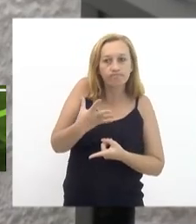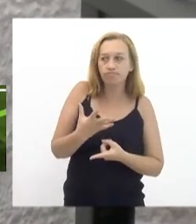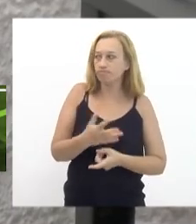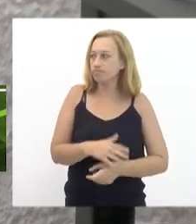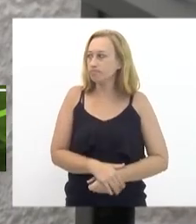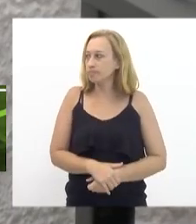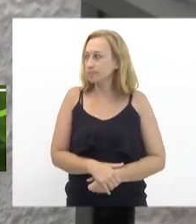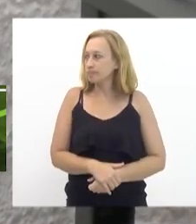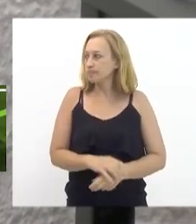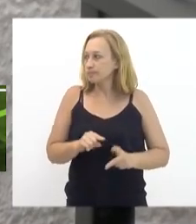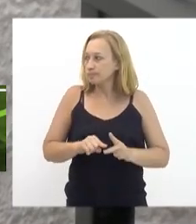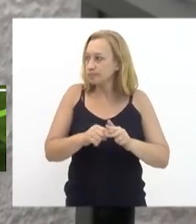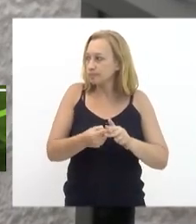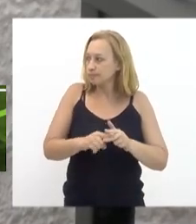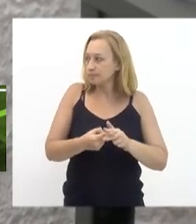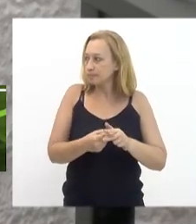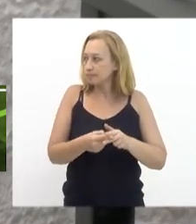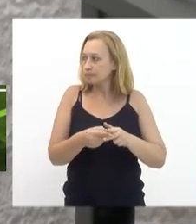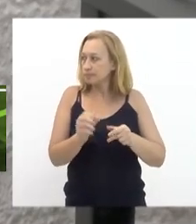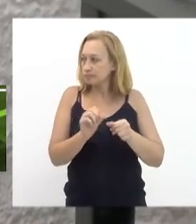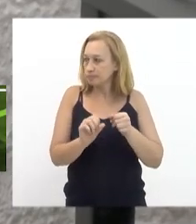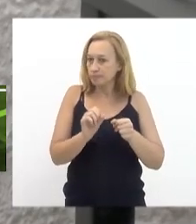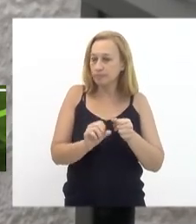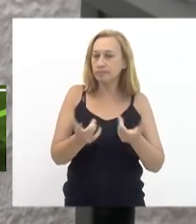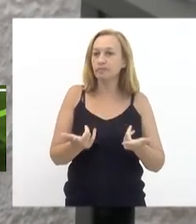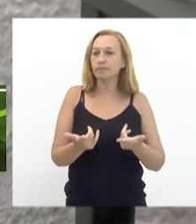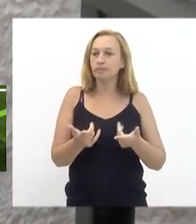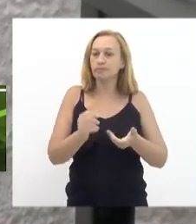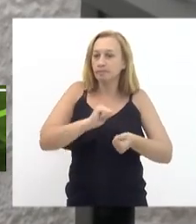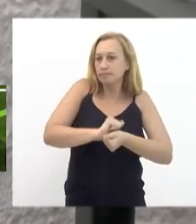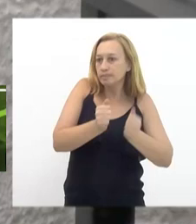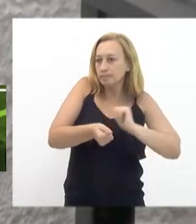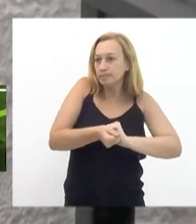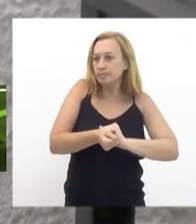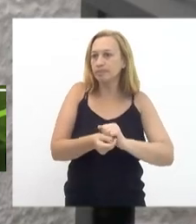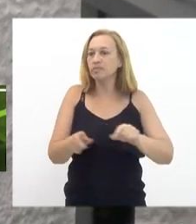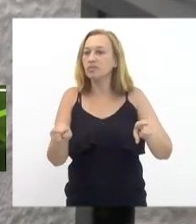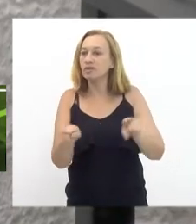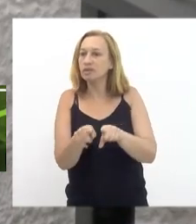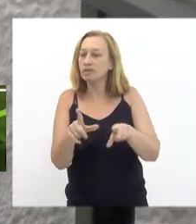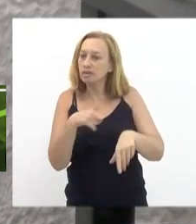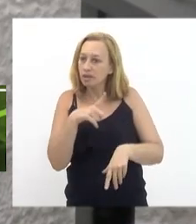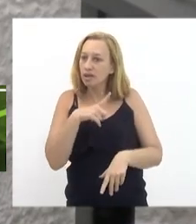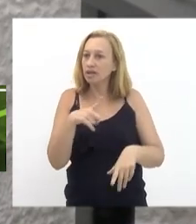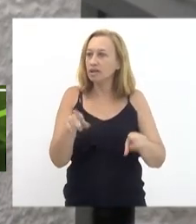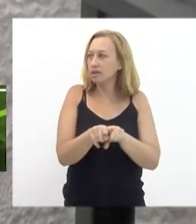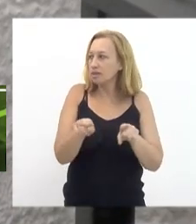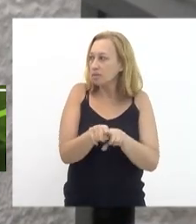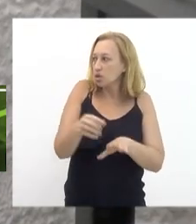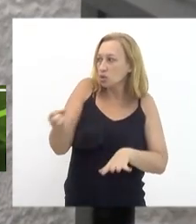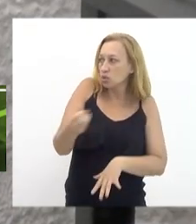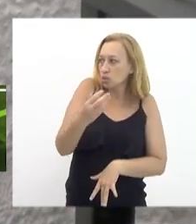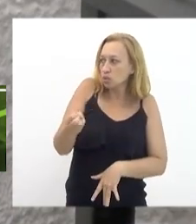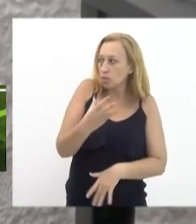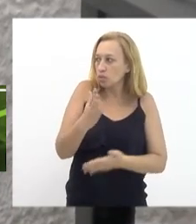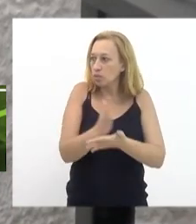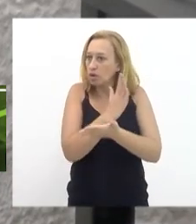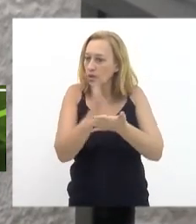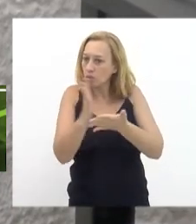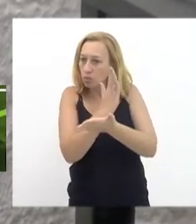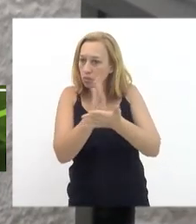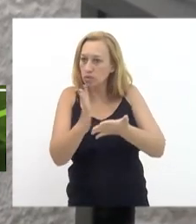pronome tem correções para serem feitas você faz mas se adaptando e tem algumas novidades Porque é importante a gente fala